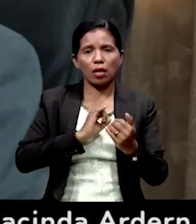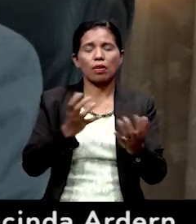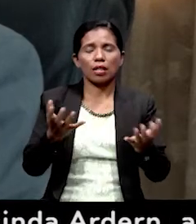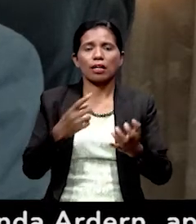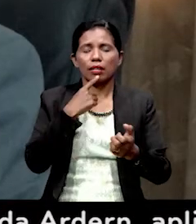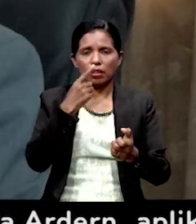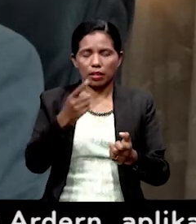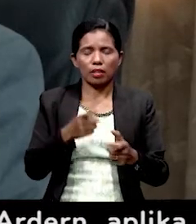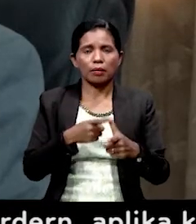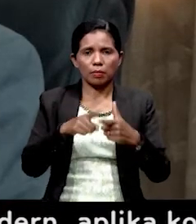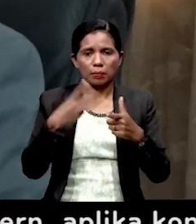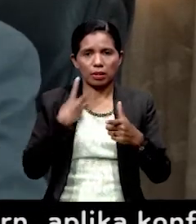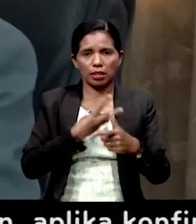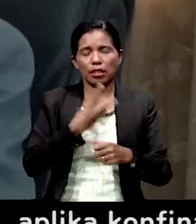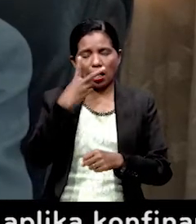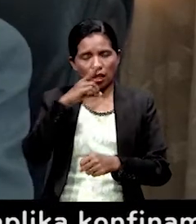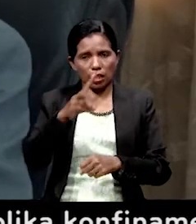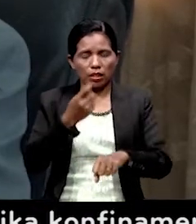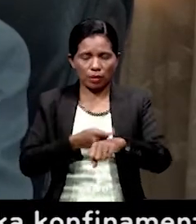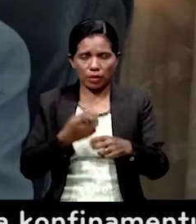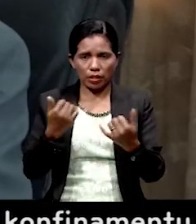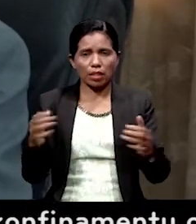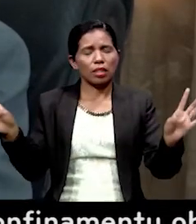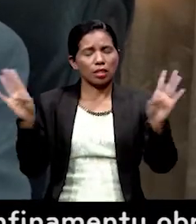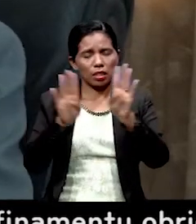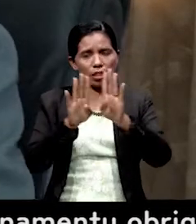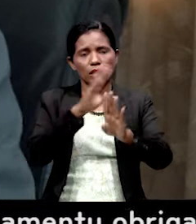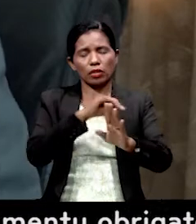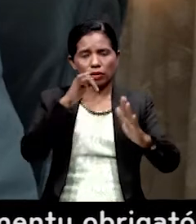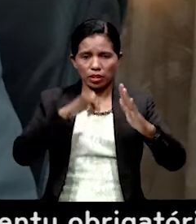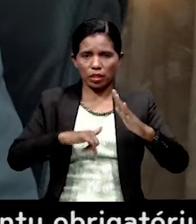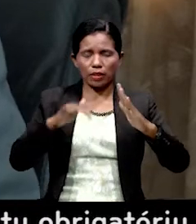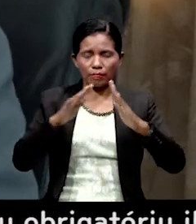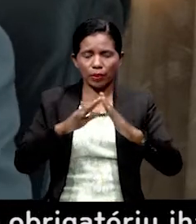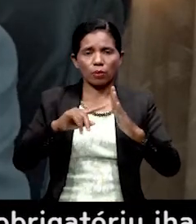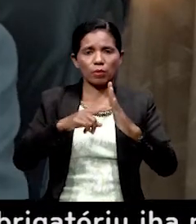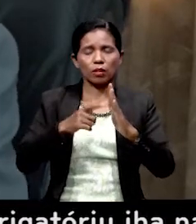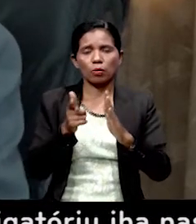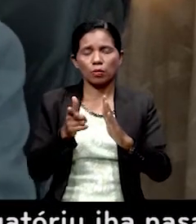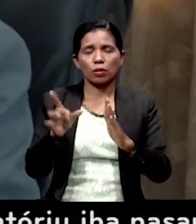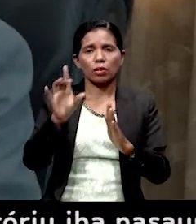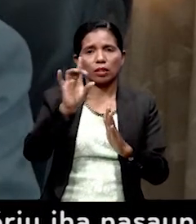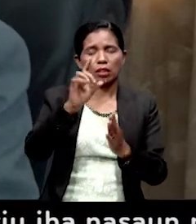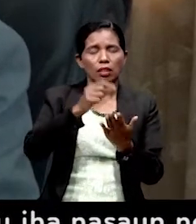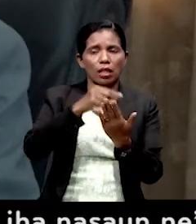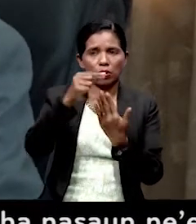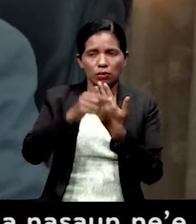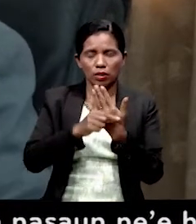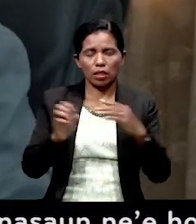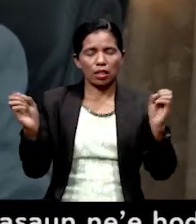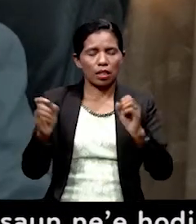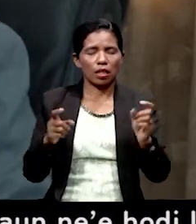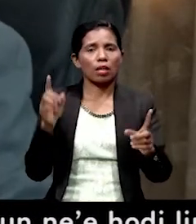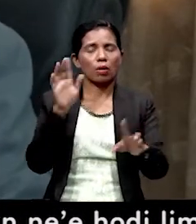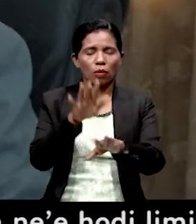depois de estar a situação cerca de sanitária de confinamento obrigatório, a rua é 27 de agosto. Portanto, e dani sei lá afeta a fulan julho